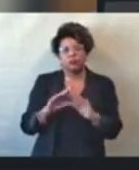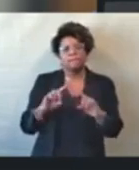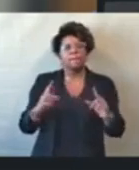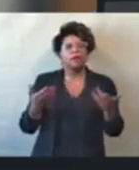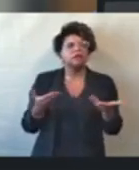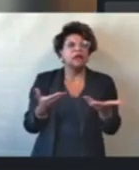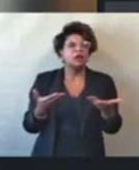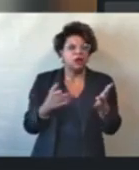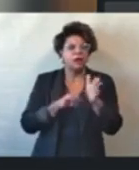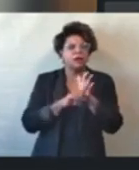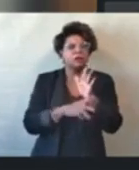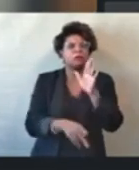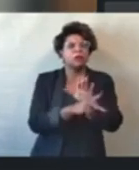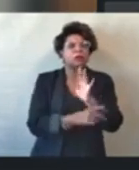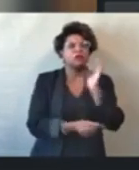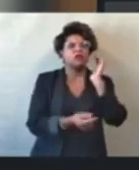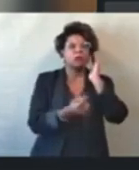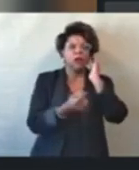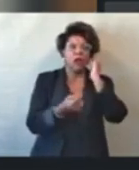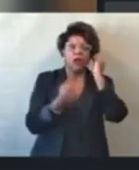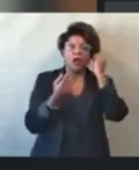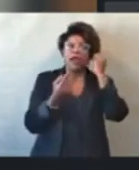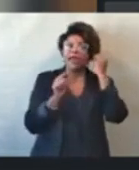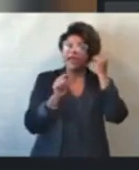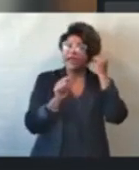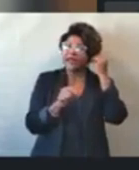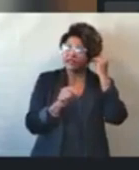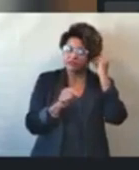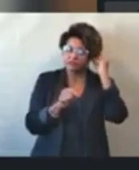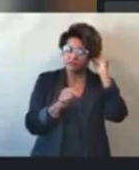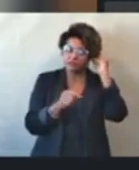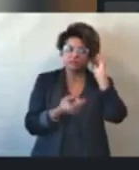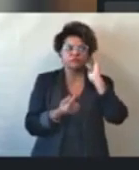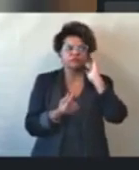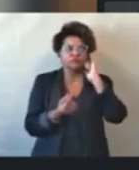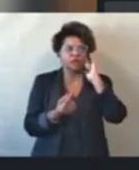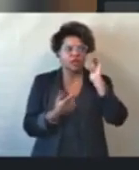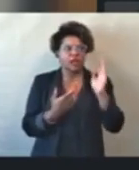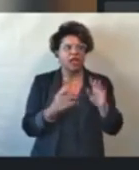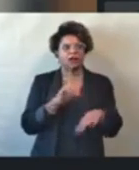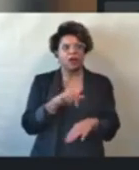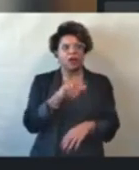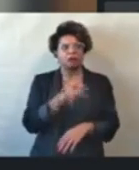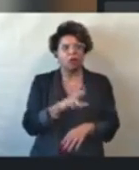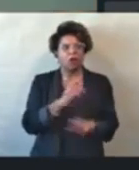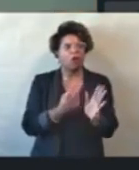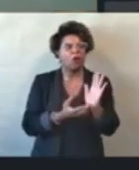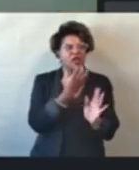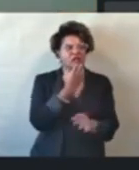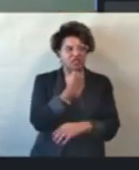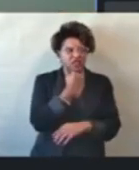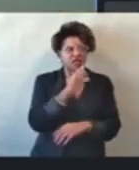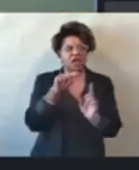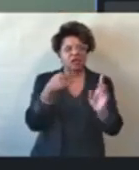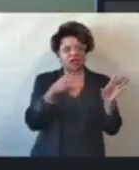financeiro. Esse dinheiro entra como receita do município aqui dentro do orçamento e depois ele é repassado ao fundo? Isso. Aí...